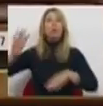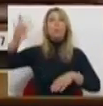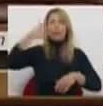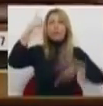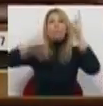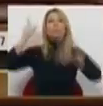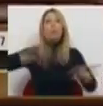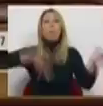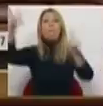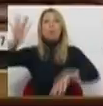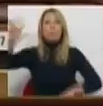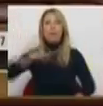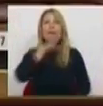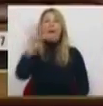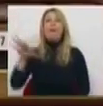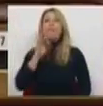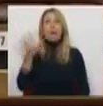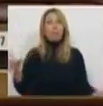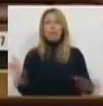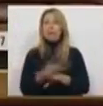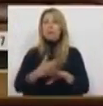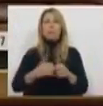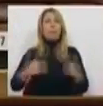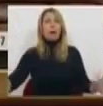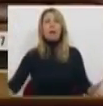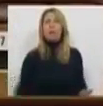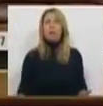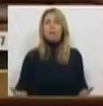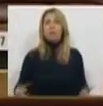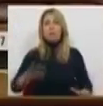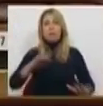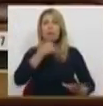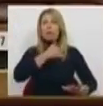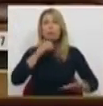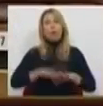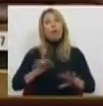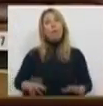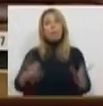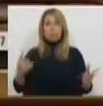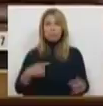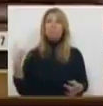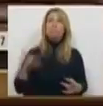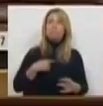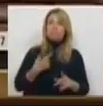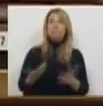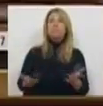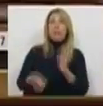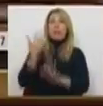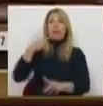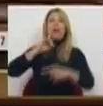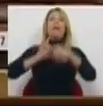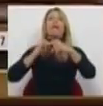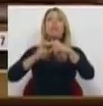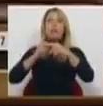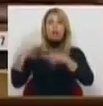pessoas que emigraram, as famílias que ficaram desfeitas e que garanta que nós retiremos as vantagens à troika da nossa